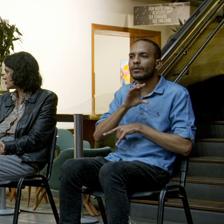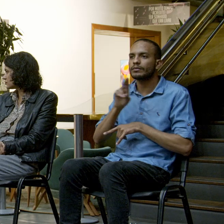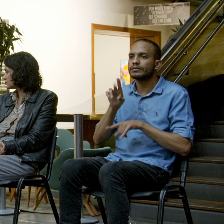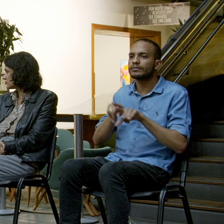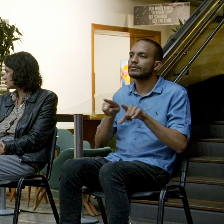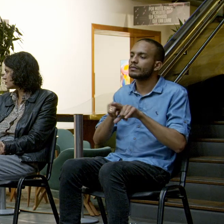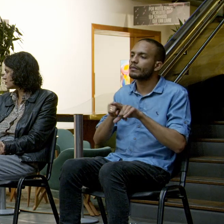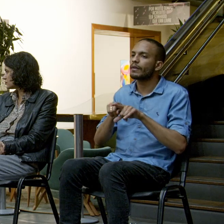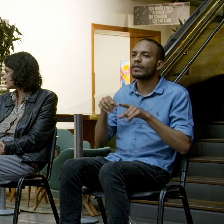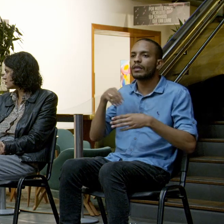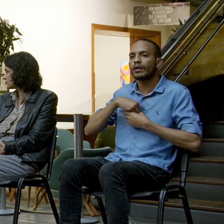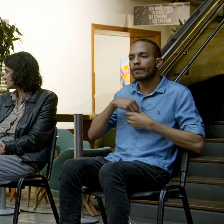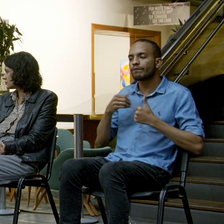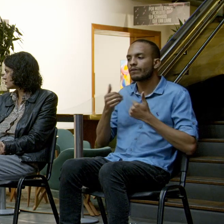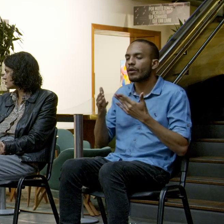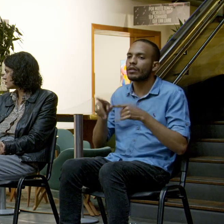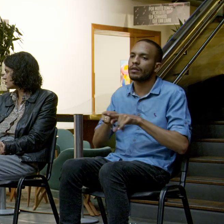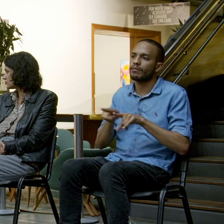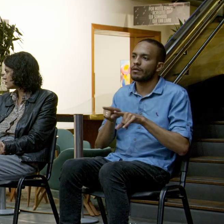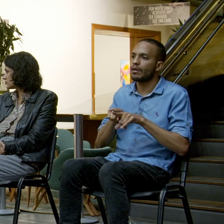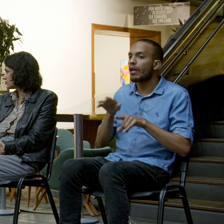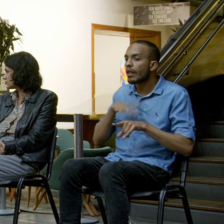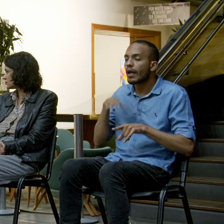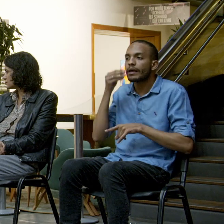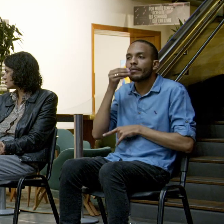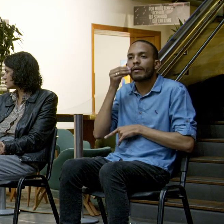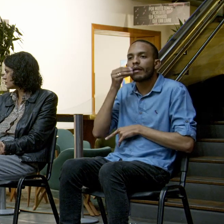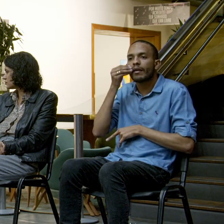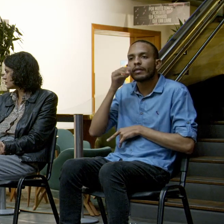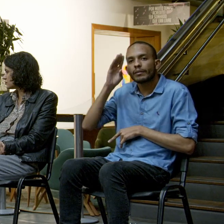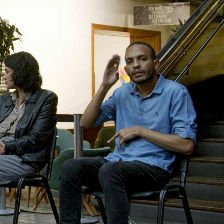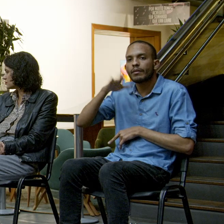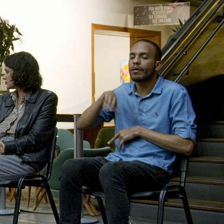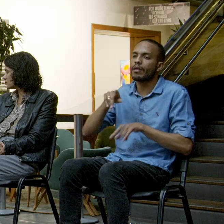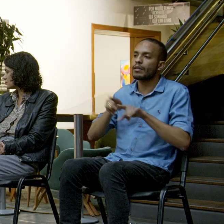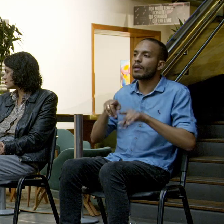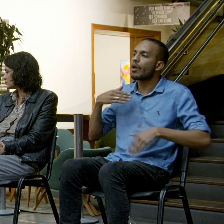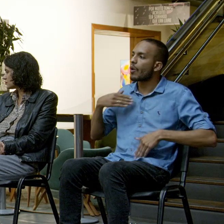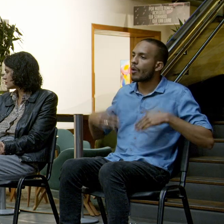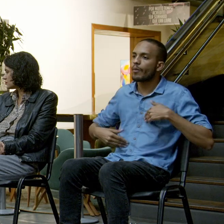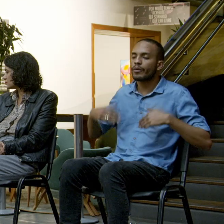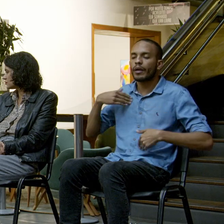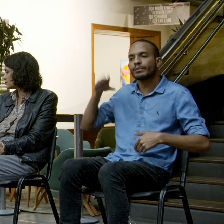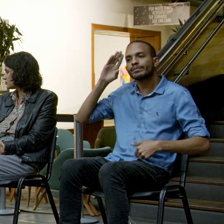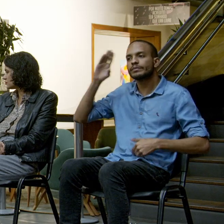o fora do corpo, se são experiências tão fundamentais, corporais e